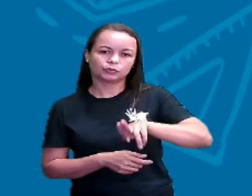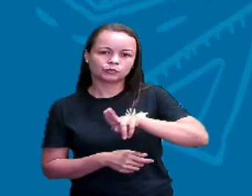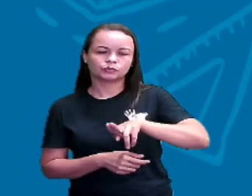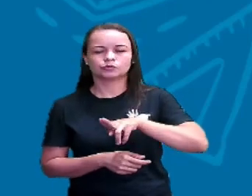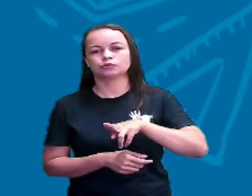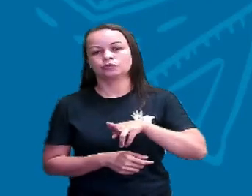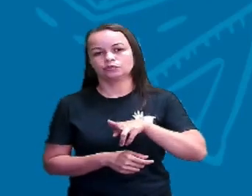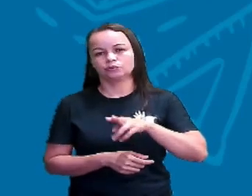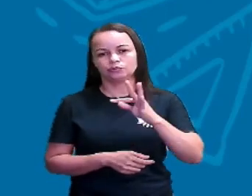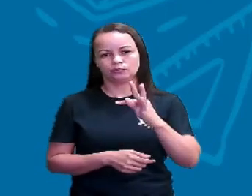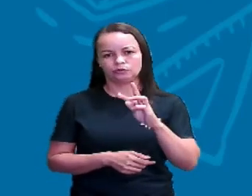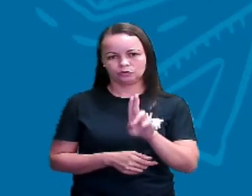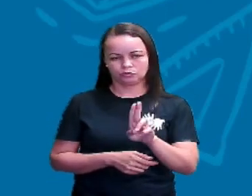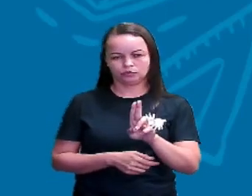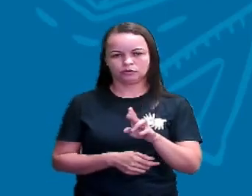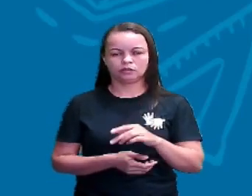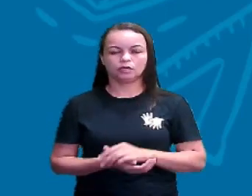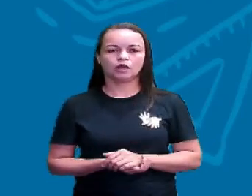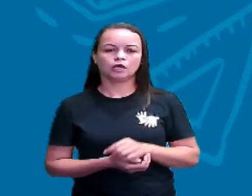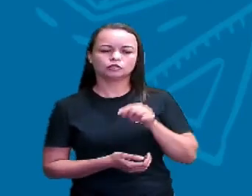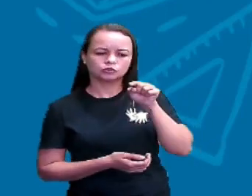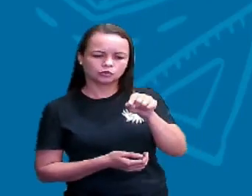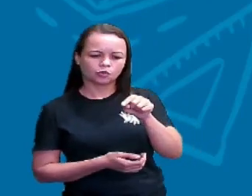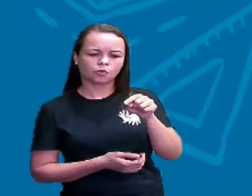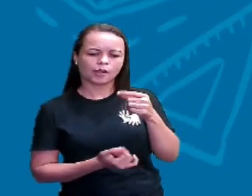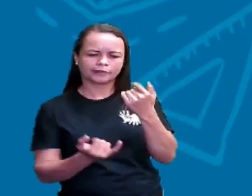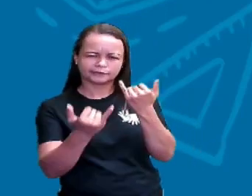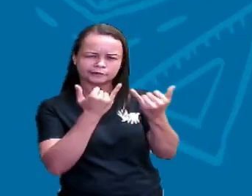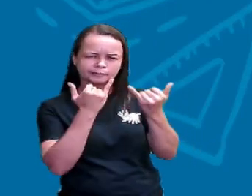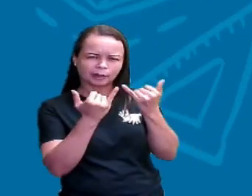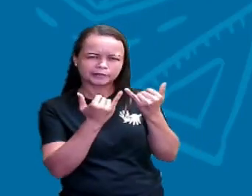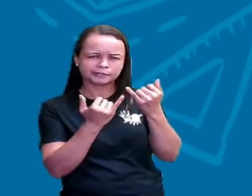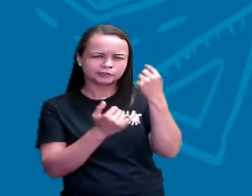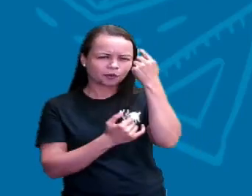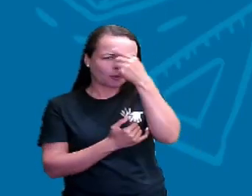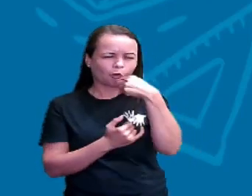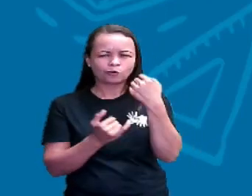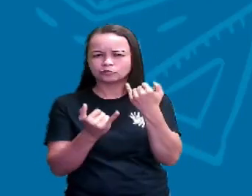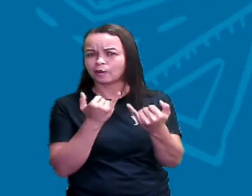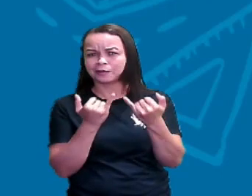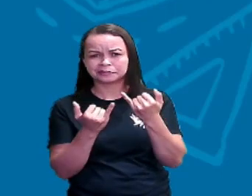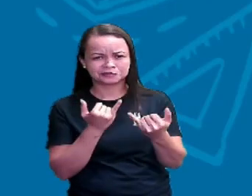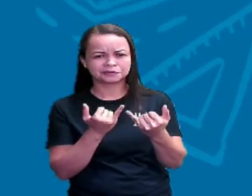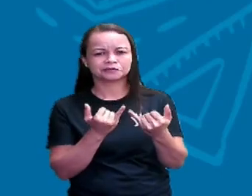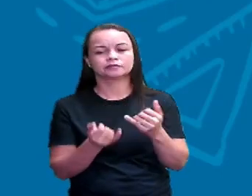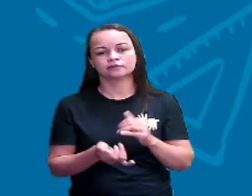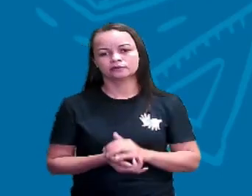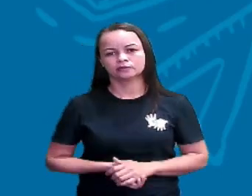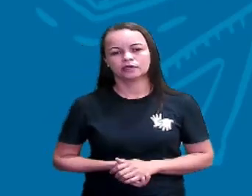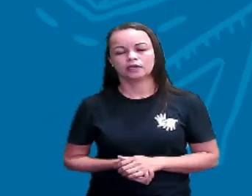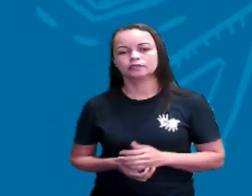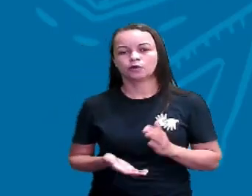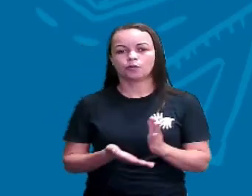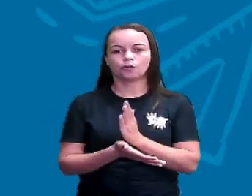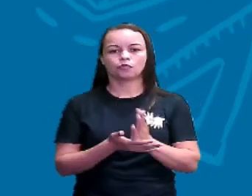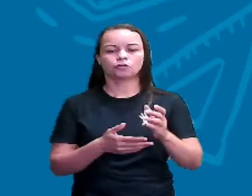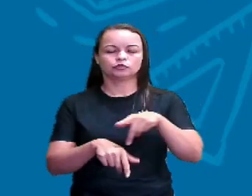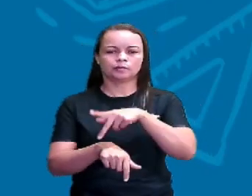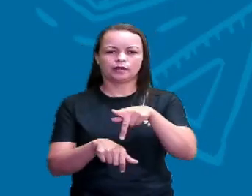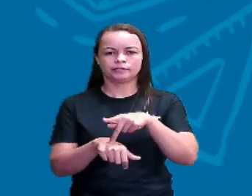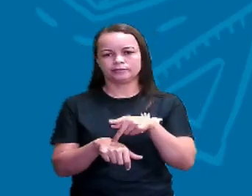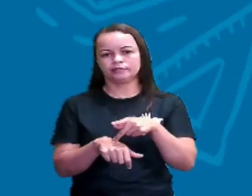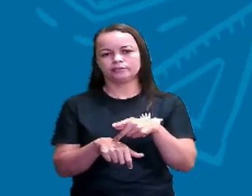eres idêntico, tu tienes su misma cara, que em alguns países é feito dessa